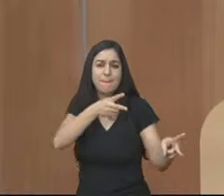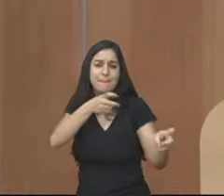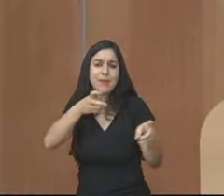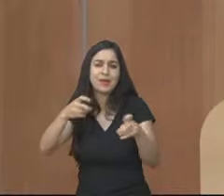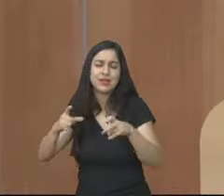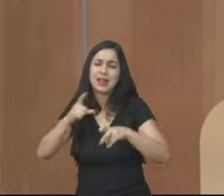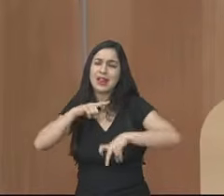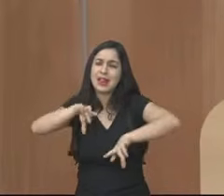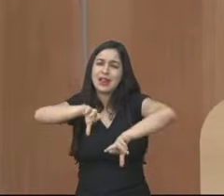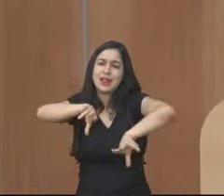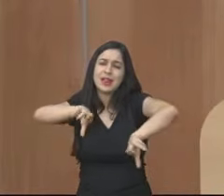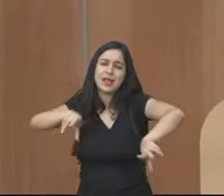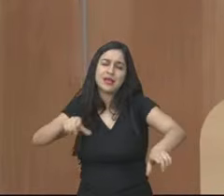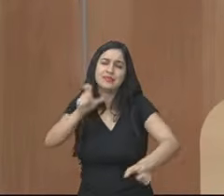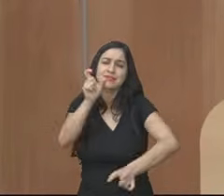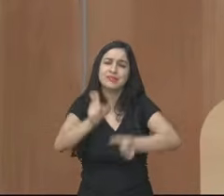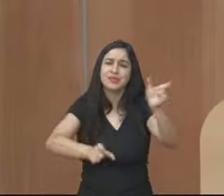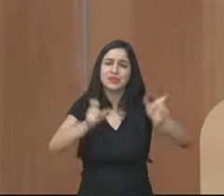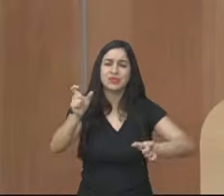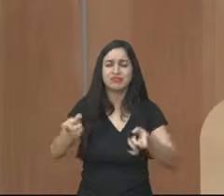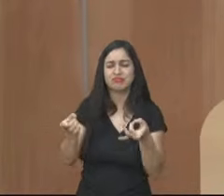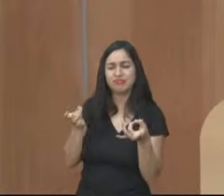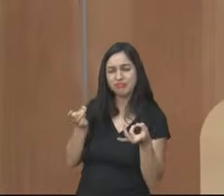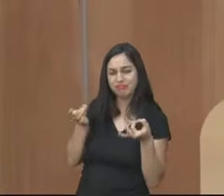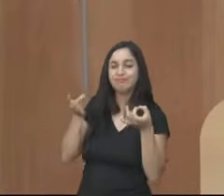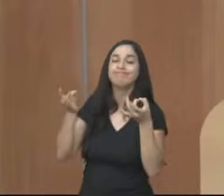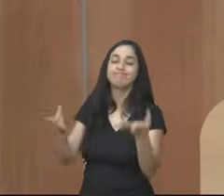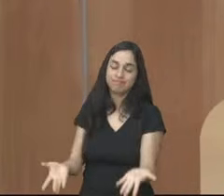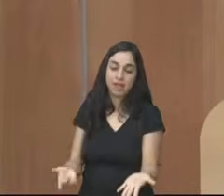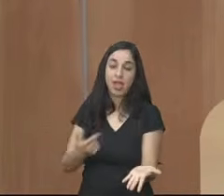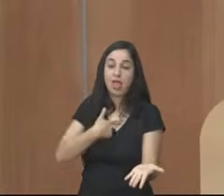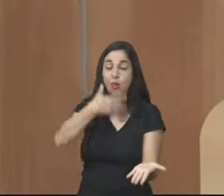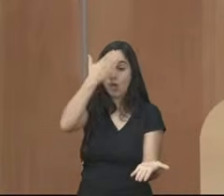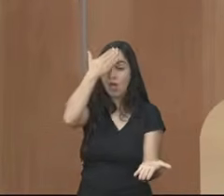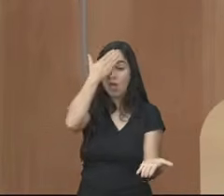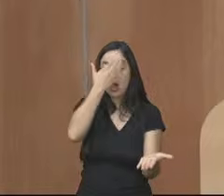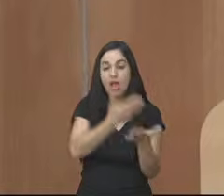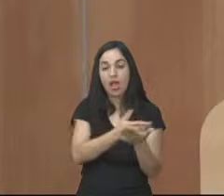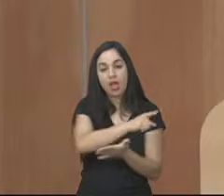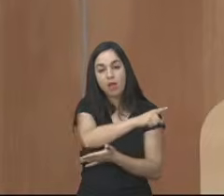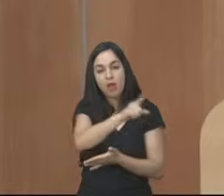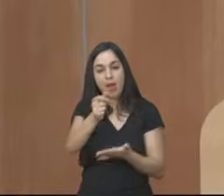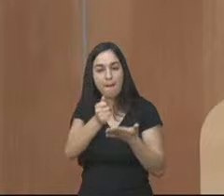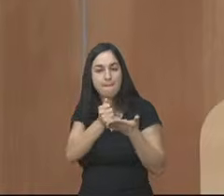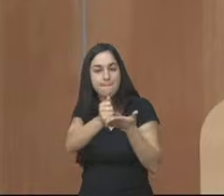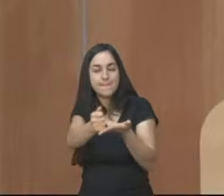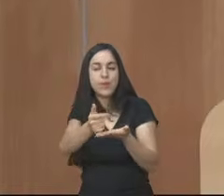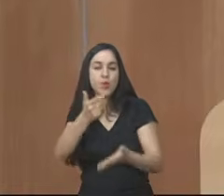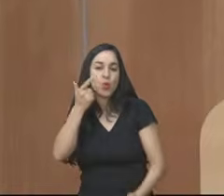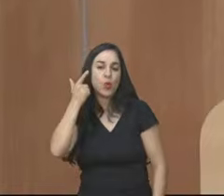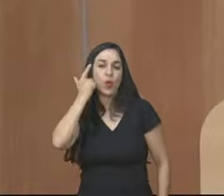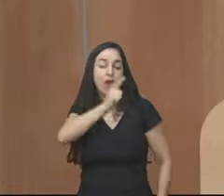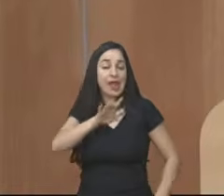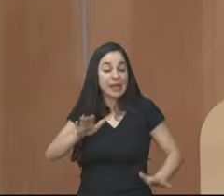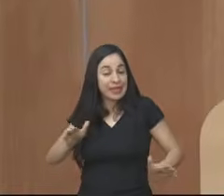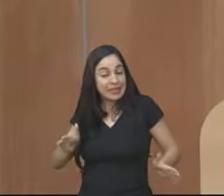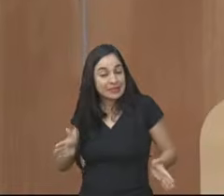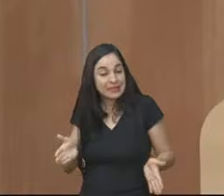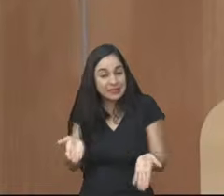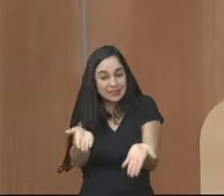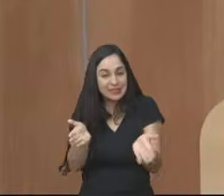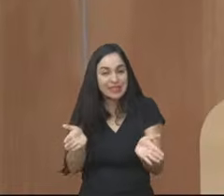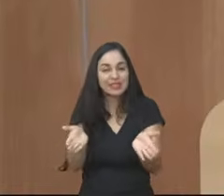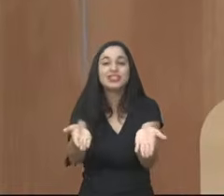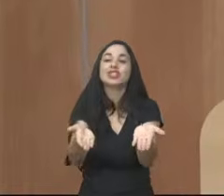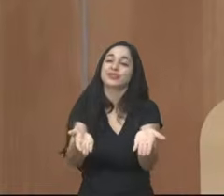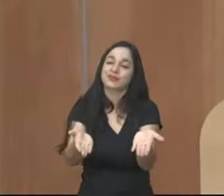gente abandonada. E tenho certeza que se vocês tiverem apoio e vocês tiverem incentivo, vocês vão